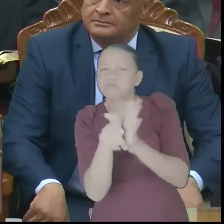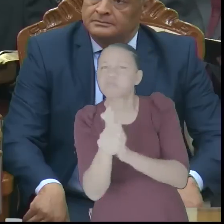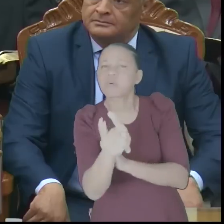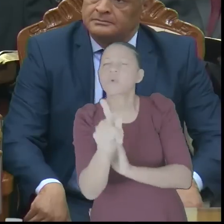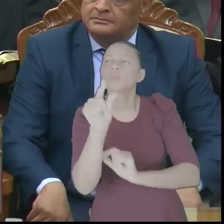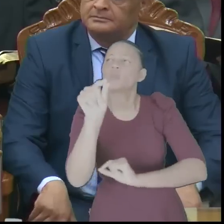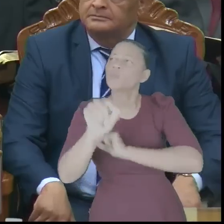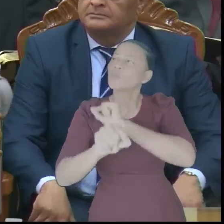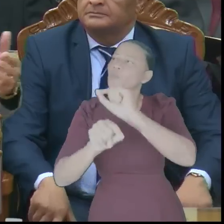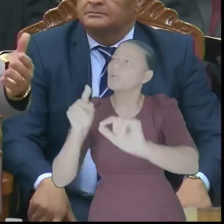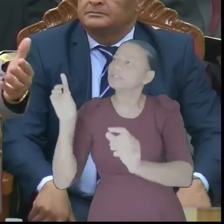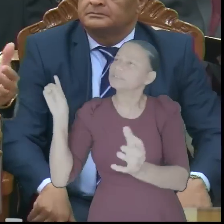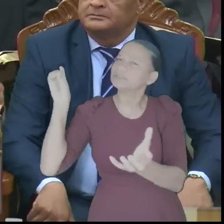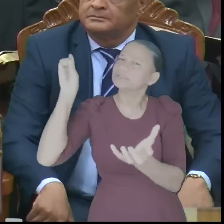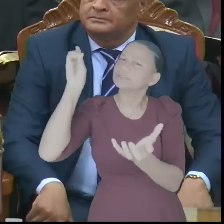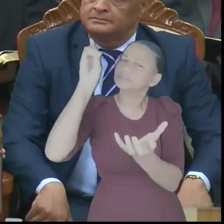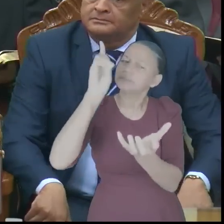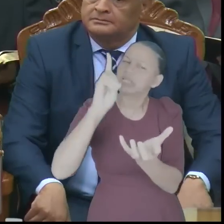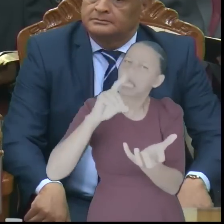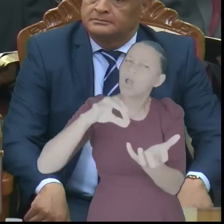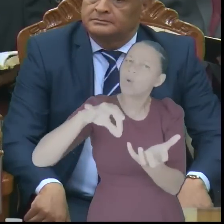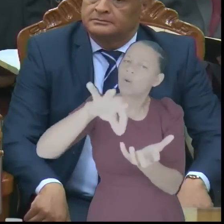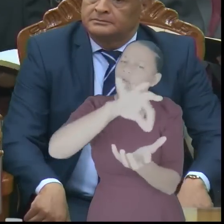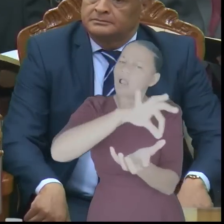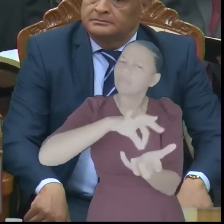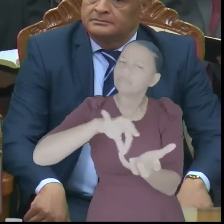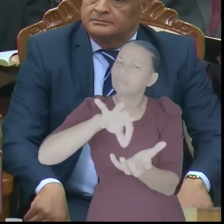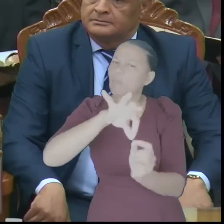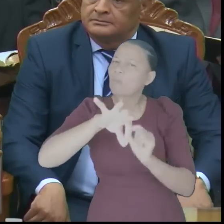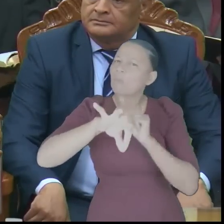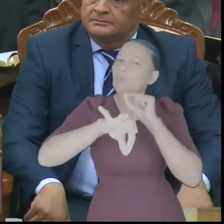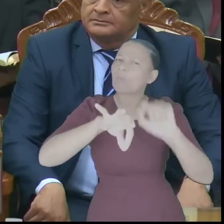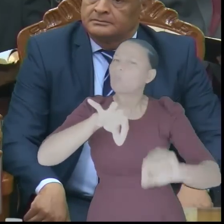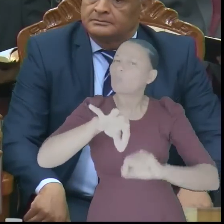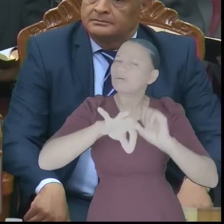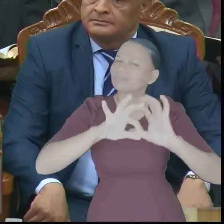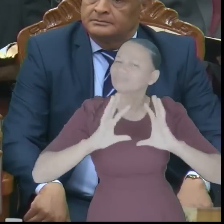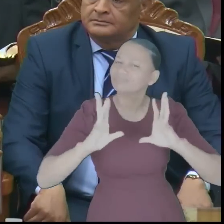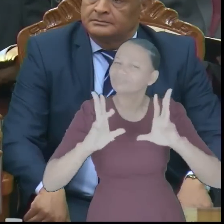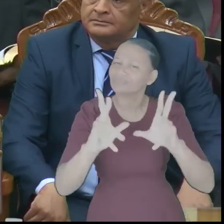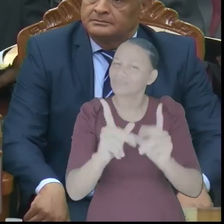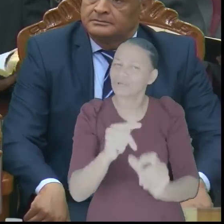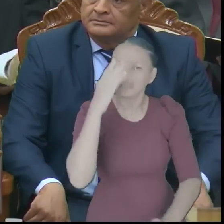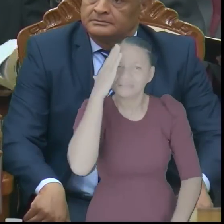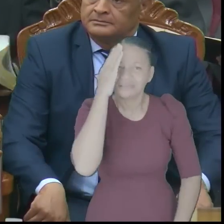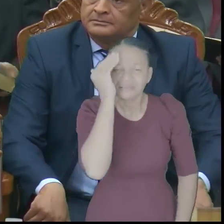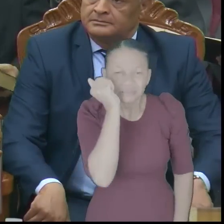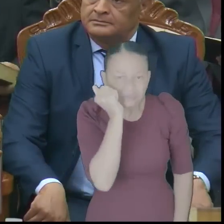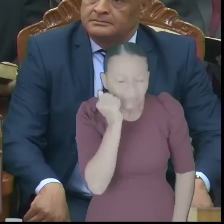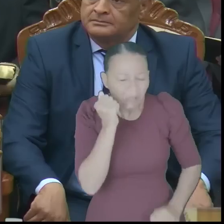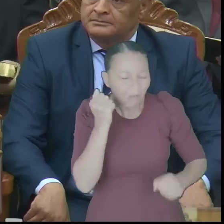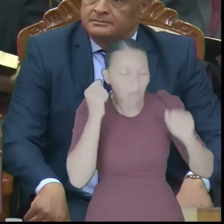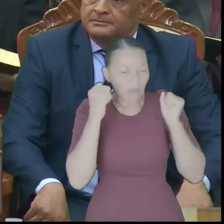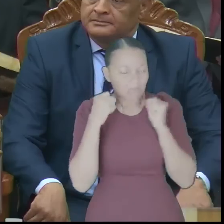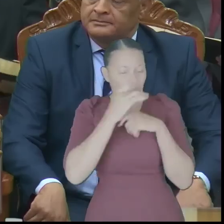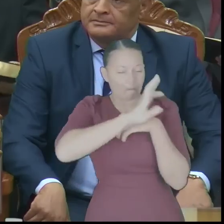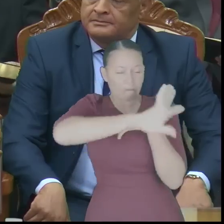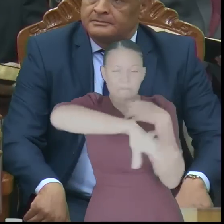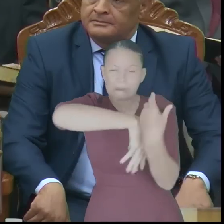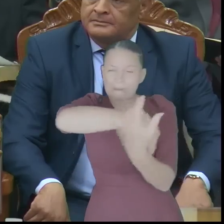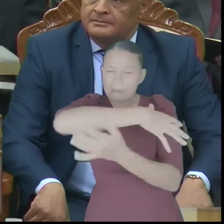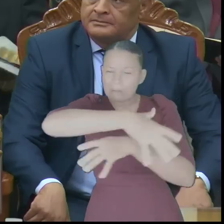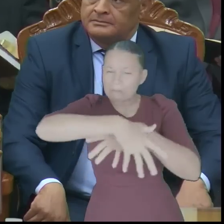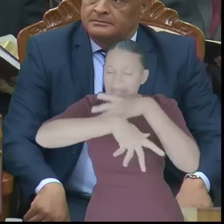ali? O que o seu Espírito fazia ali? Todos nós sabemos que o caos é terrível. Qualquer ser humano